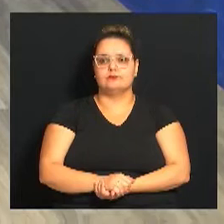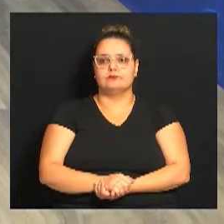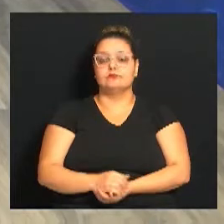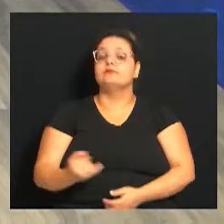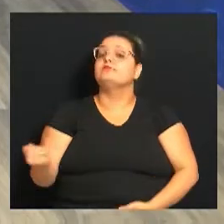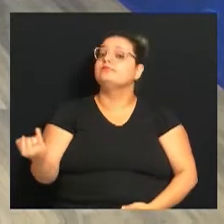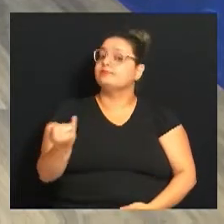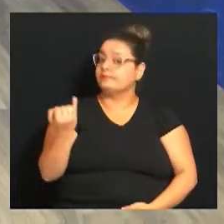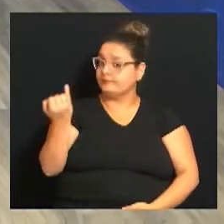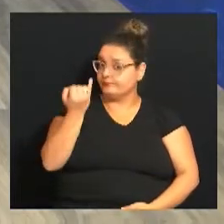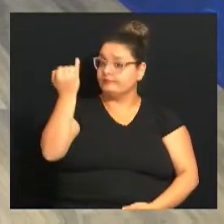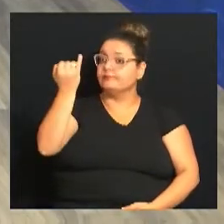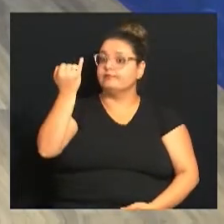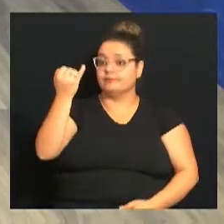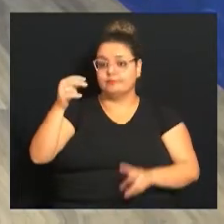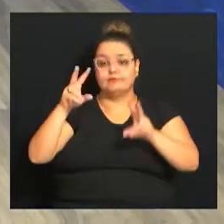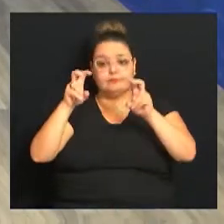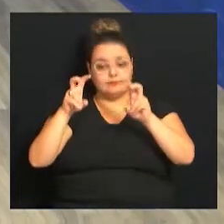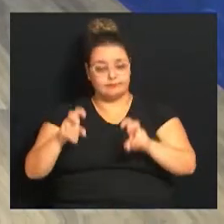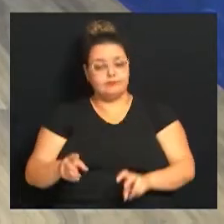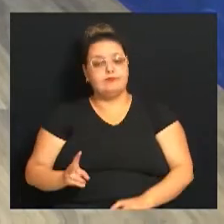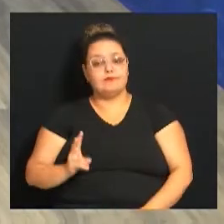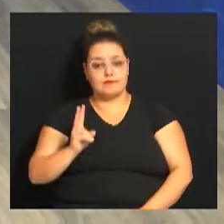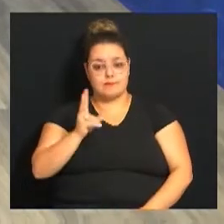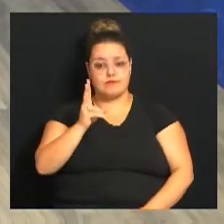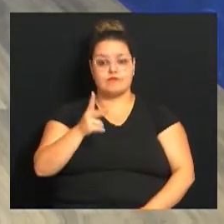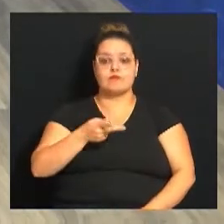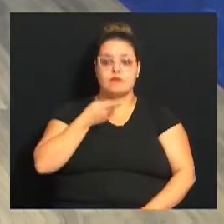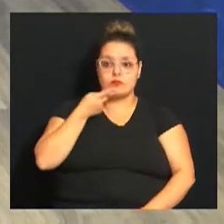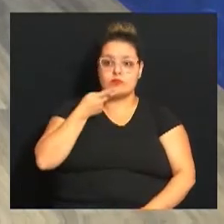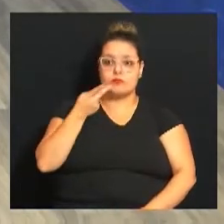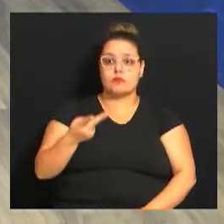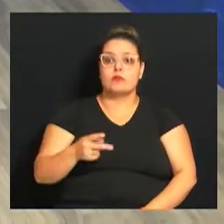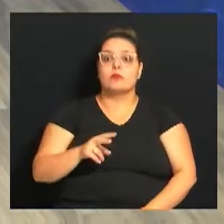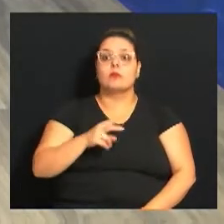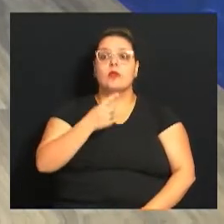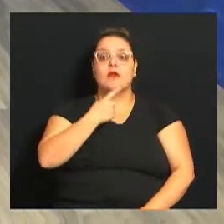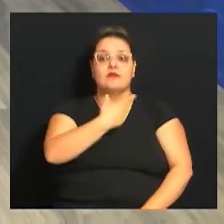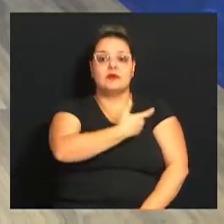Importantíssimo este assunto, a gente sempre reforça esse site aqui do